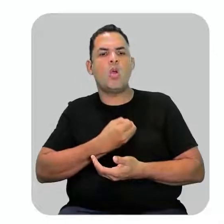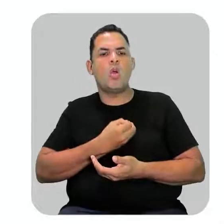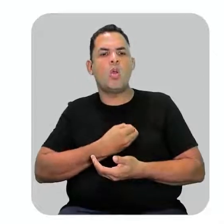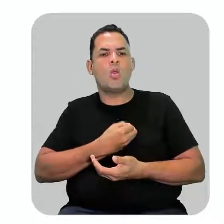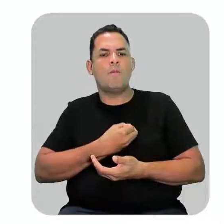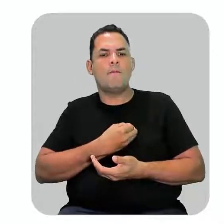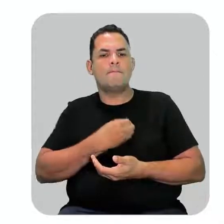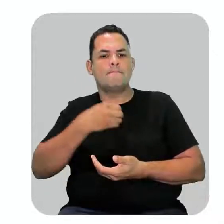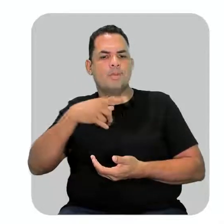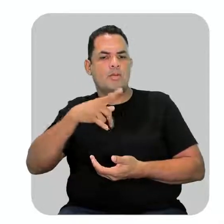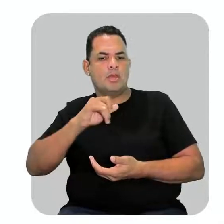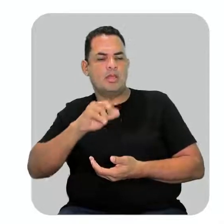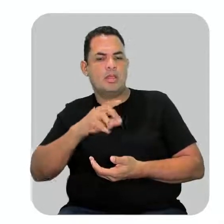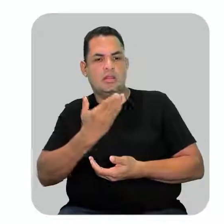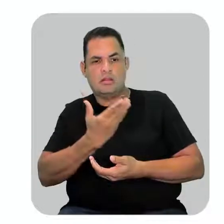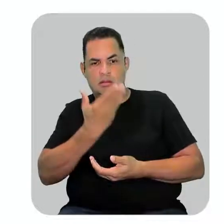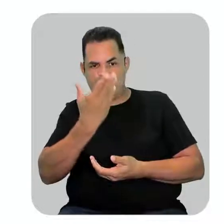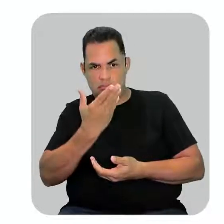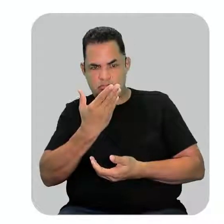só